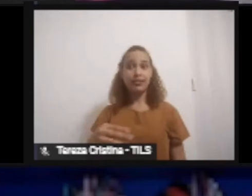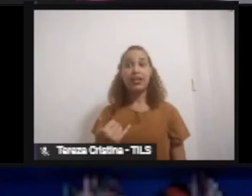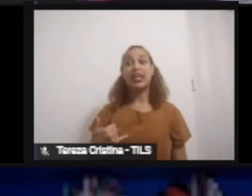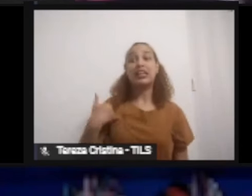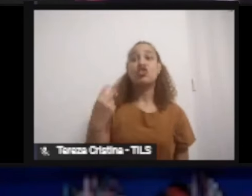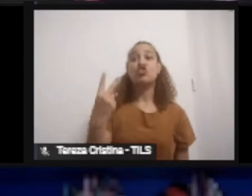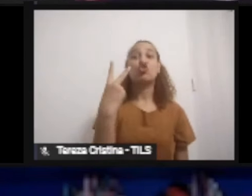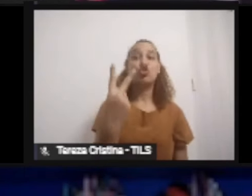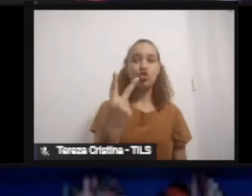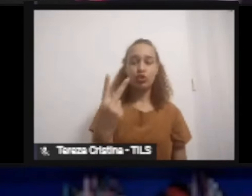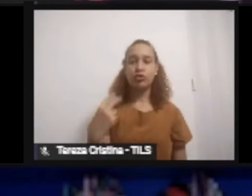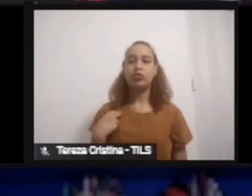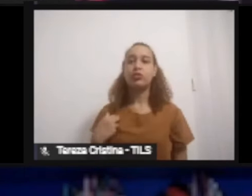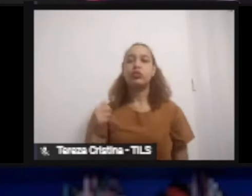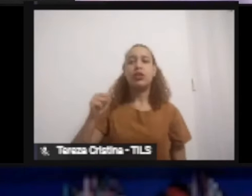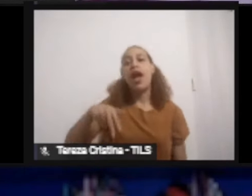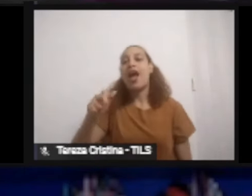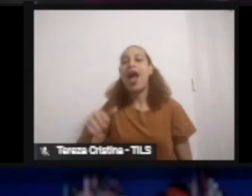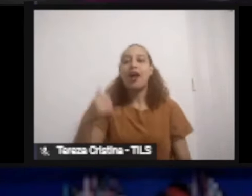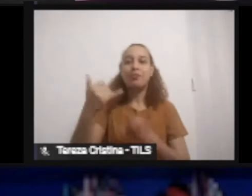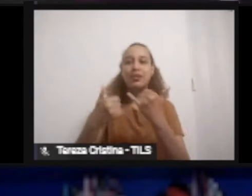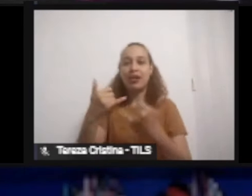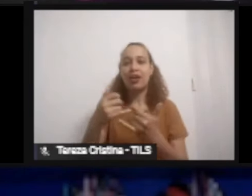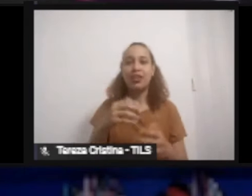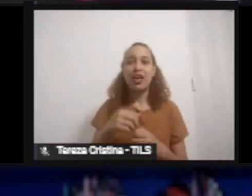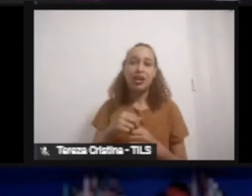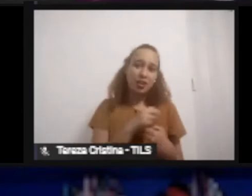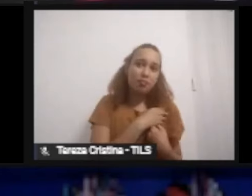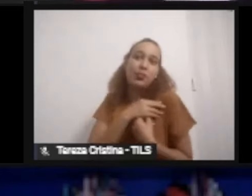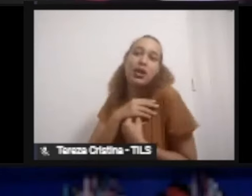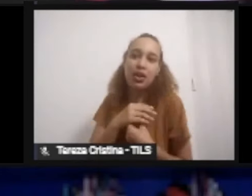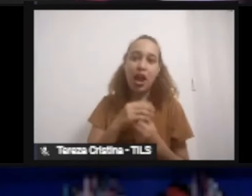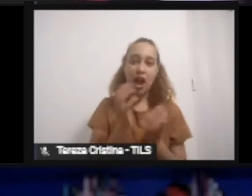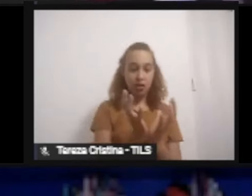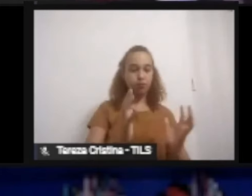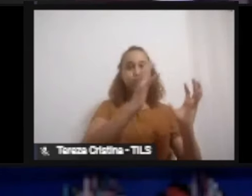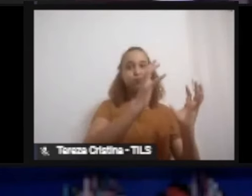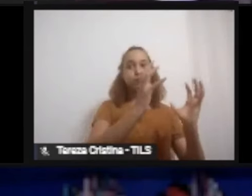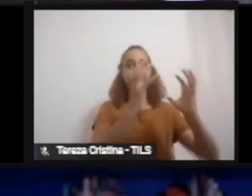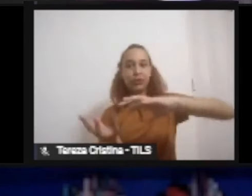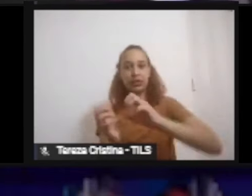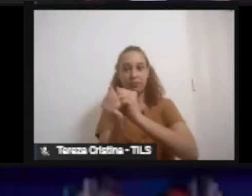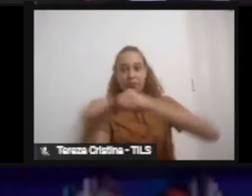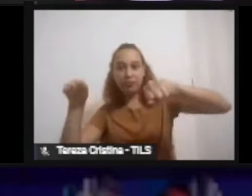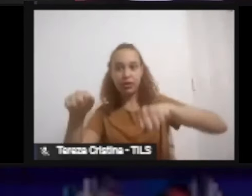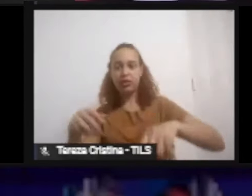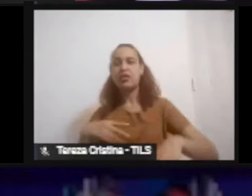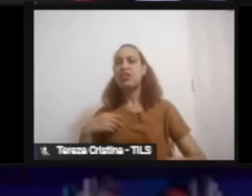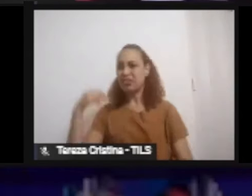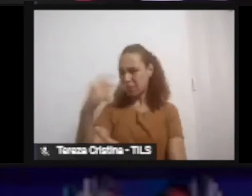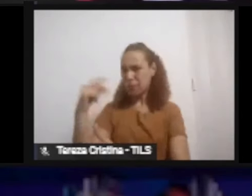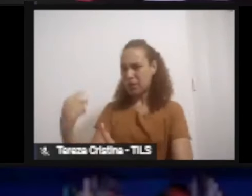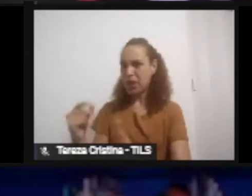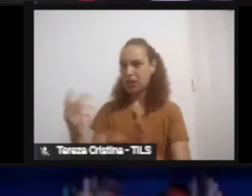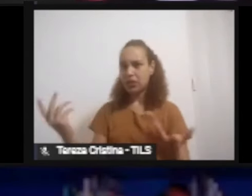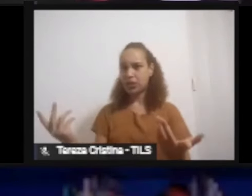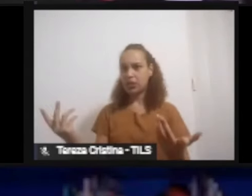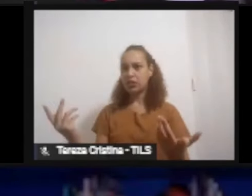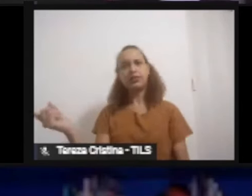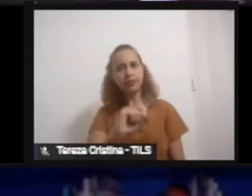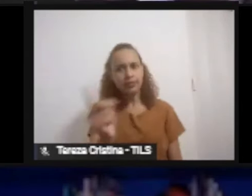estante e quebra o vaso, e a gente fica brava com a criança, e tem muito adulto que bate, Será que o problema está na criança de